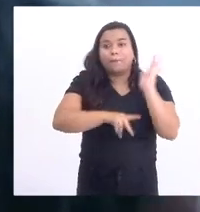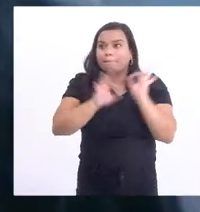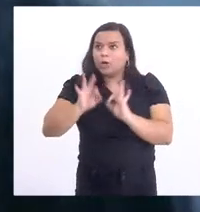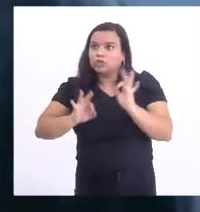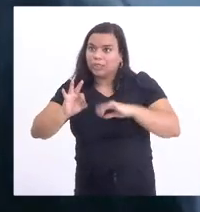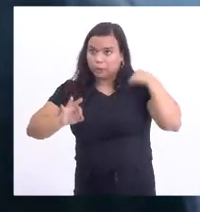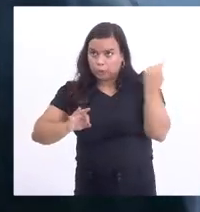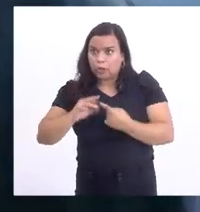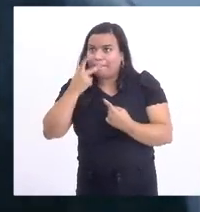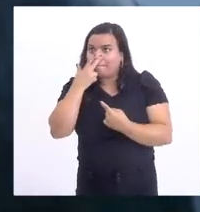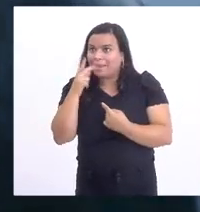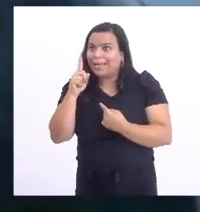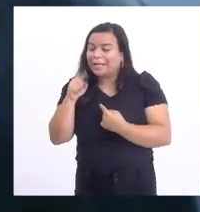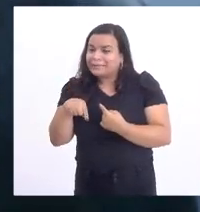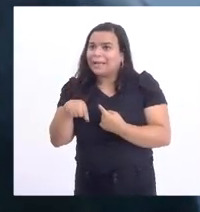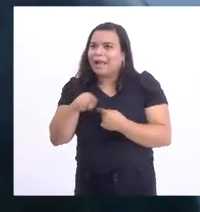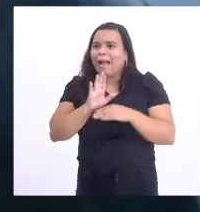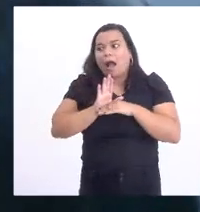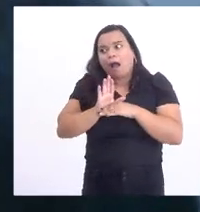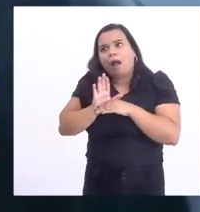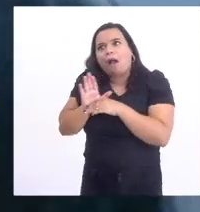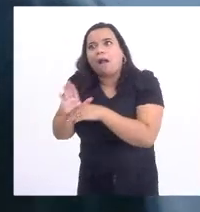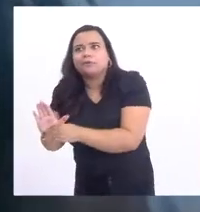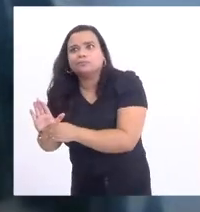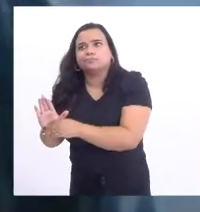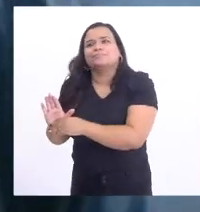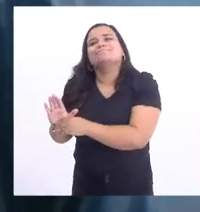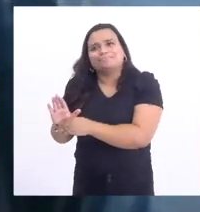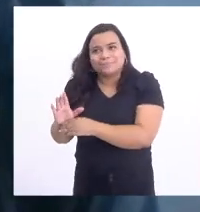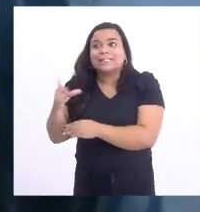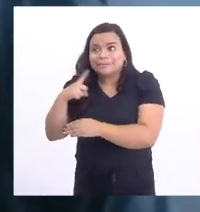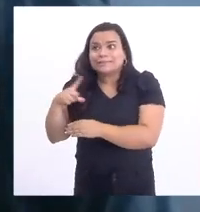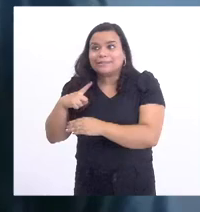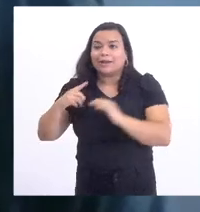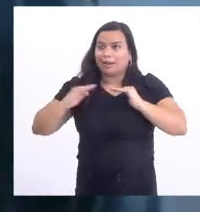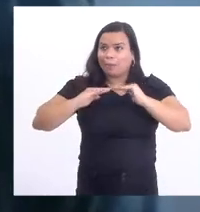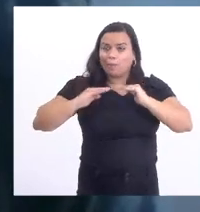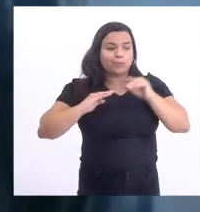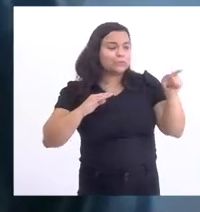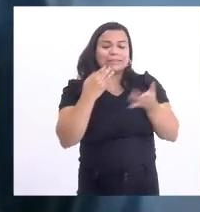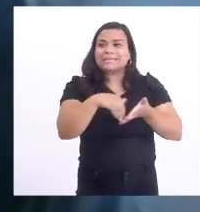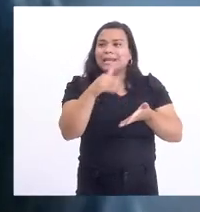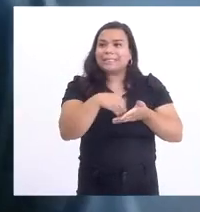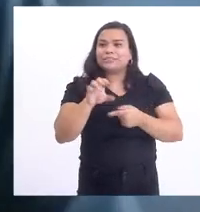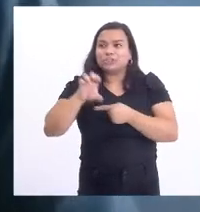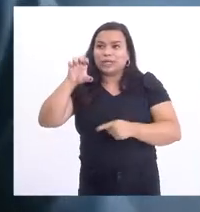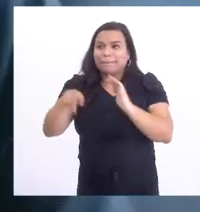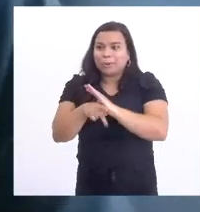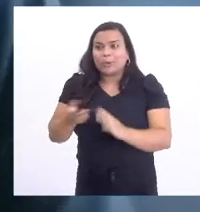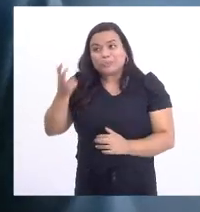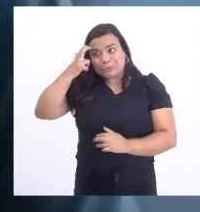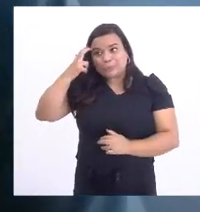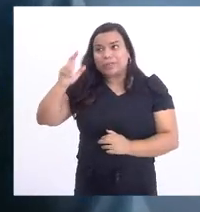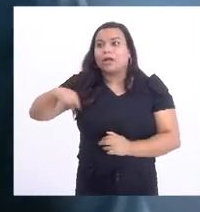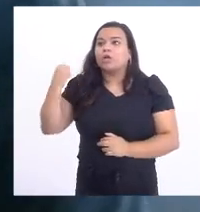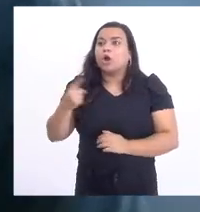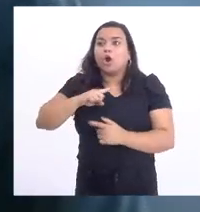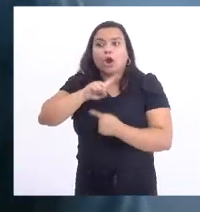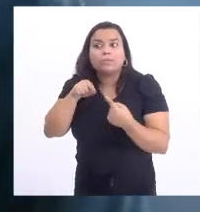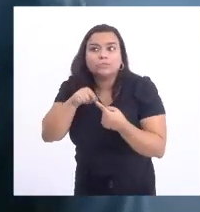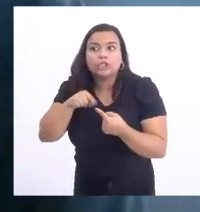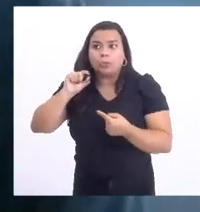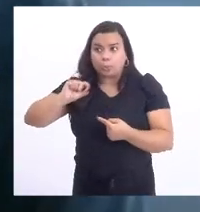contrária e tem o acordo da Secretaria Estadual de Cultura. O objetivo é que nós